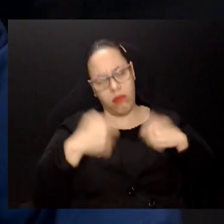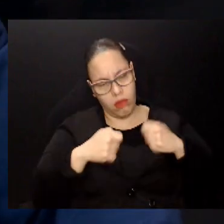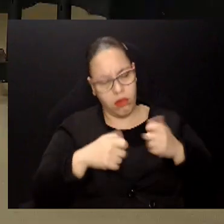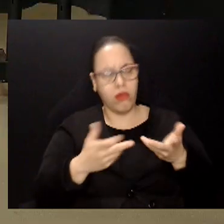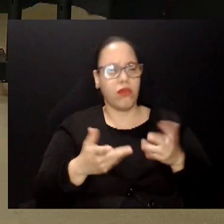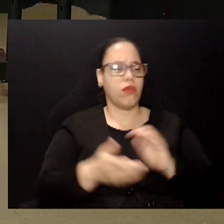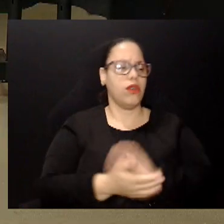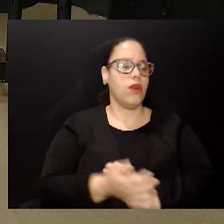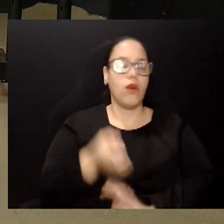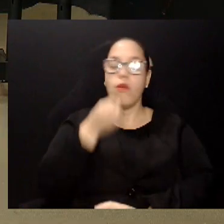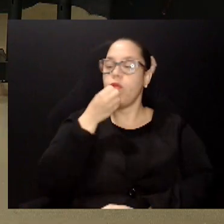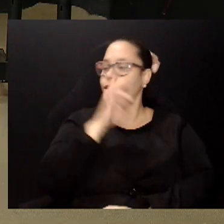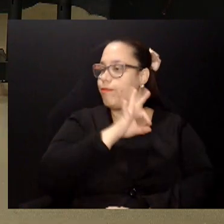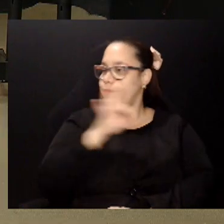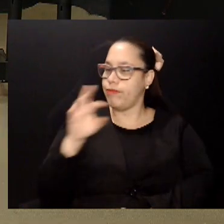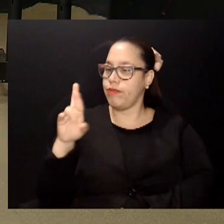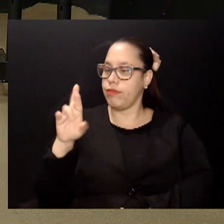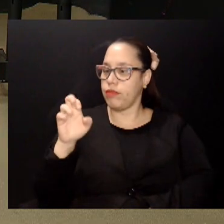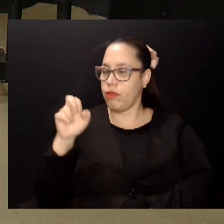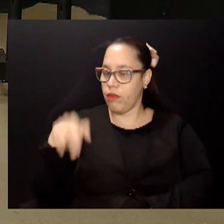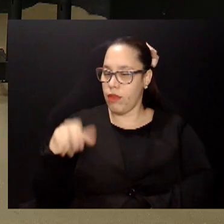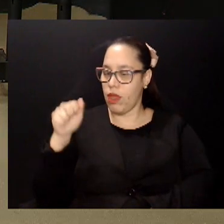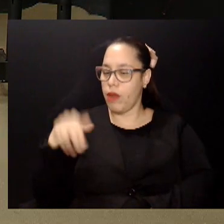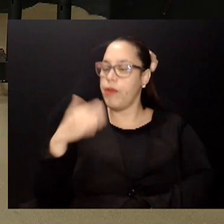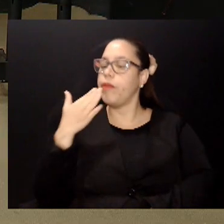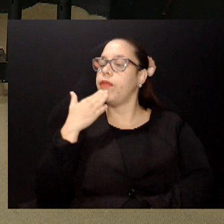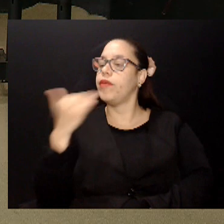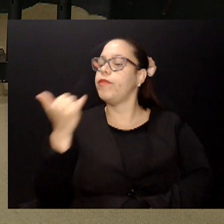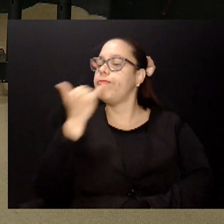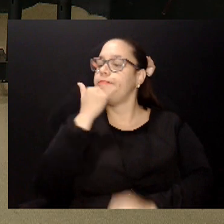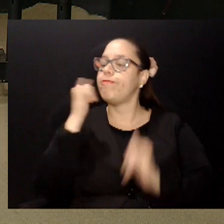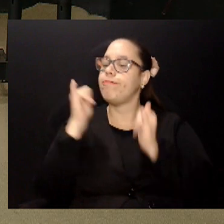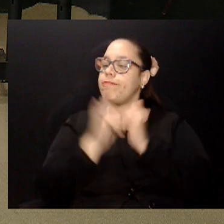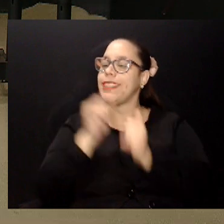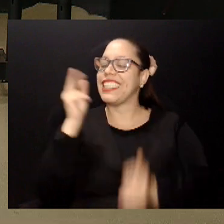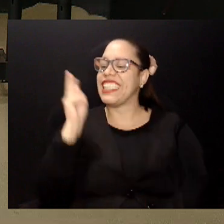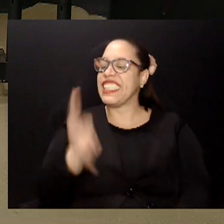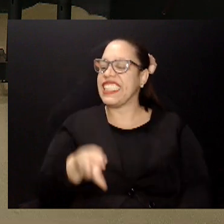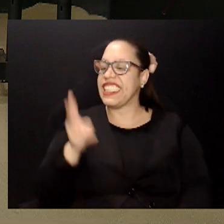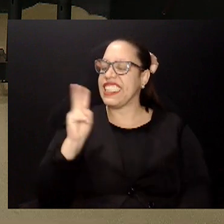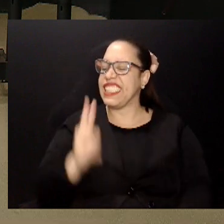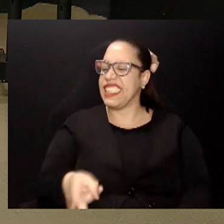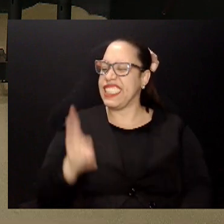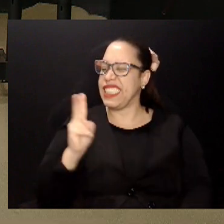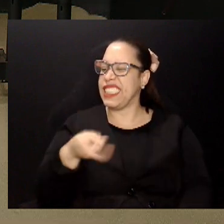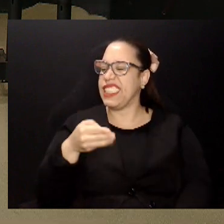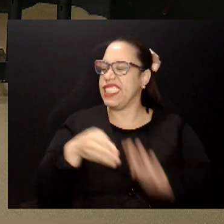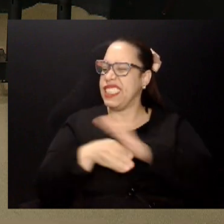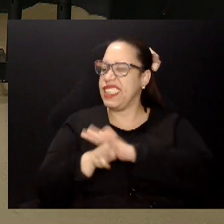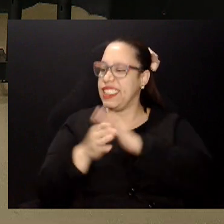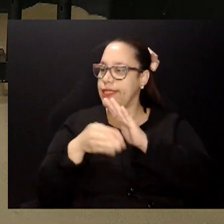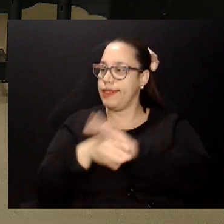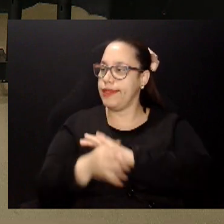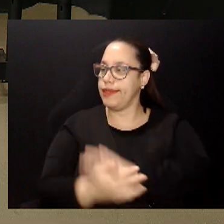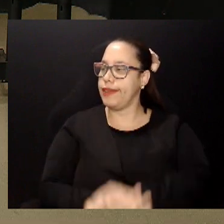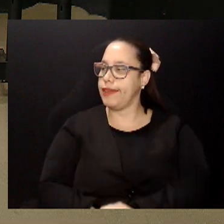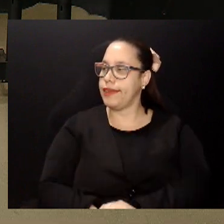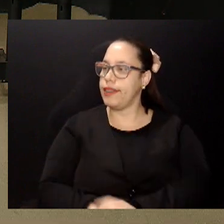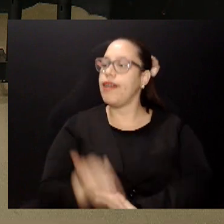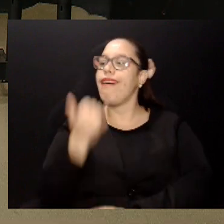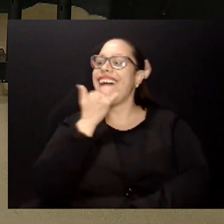bom. Renan, pedido de desculpas constante. Tem gente que se acostuma em pedir desculpa, né? Desculpa toda hora,